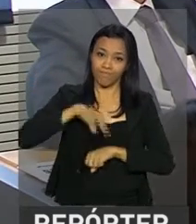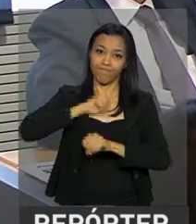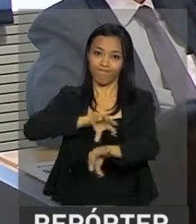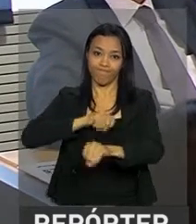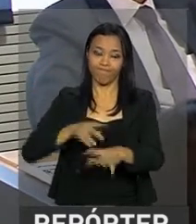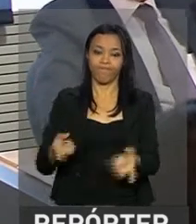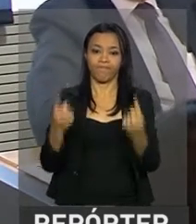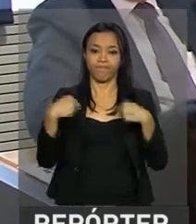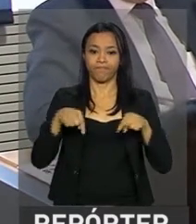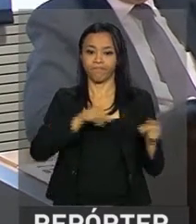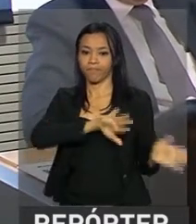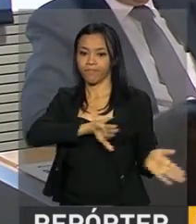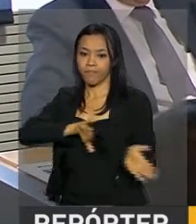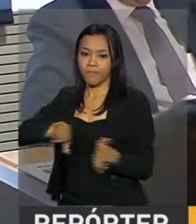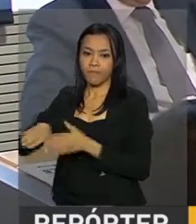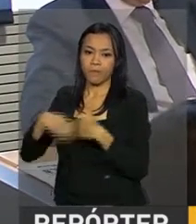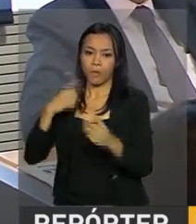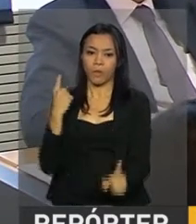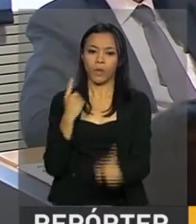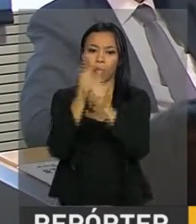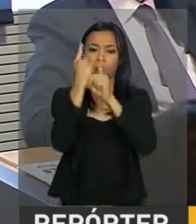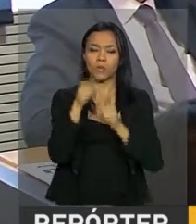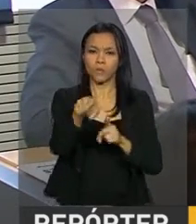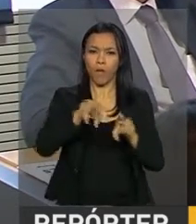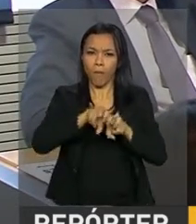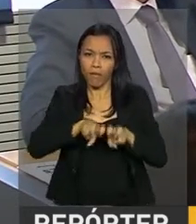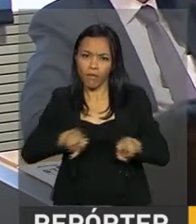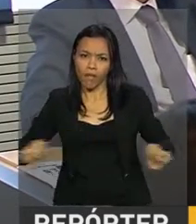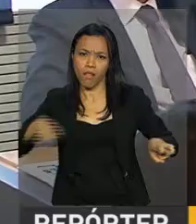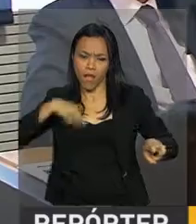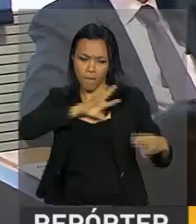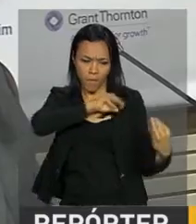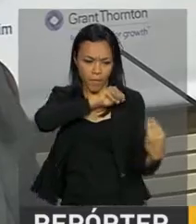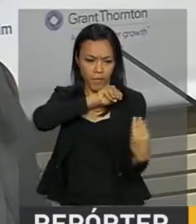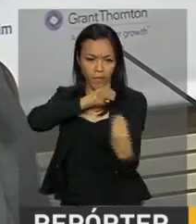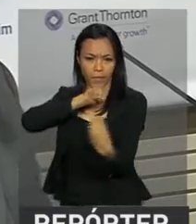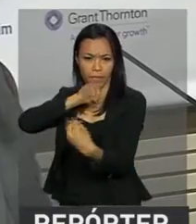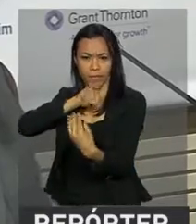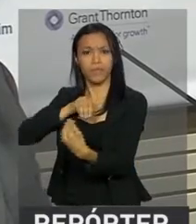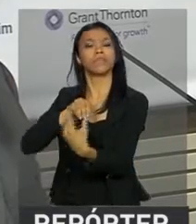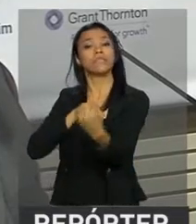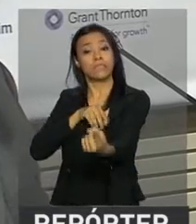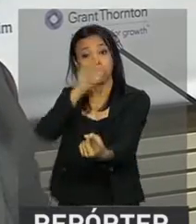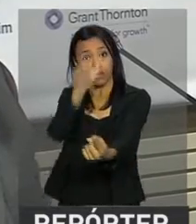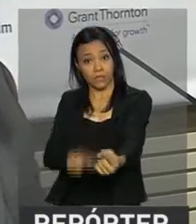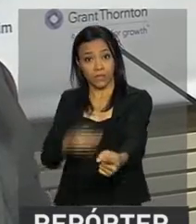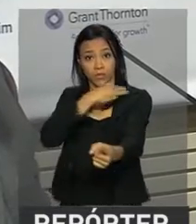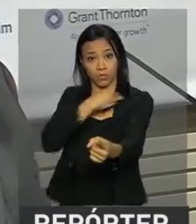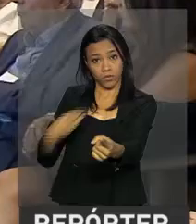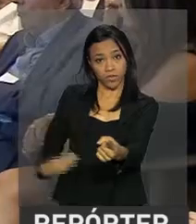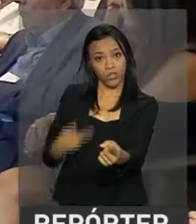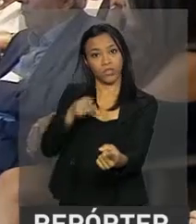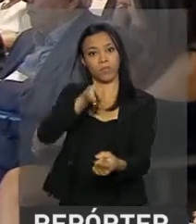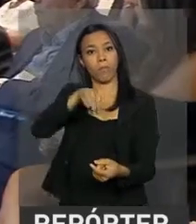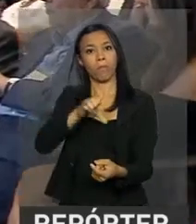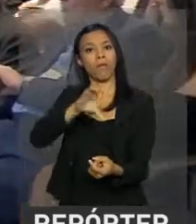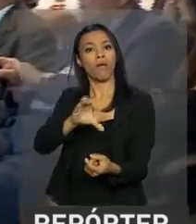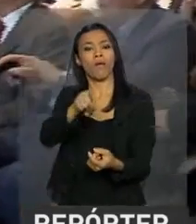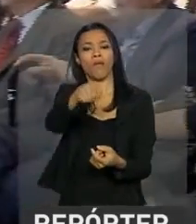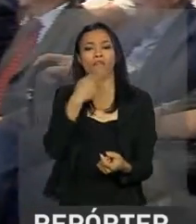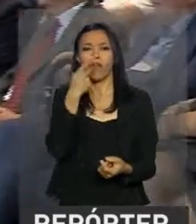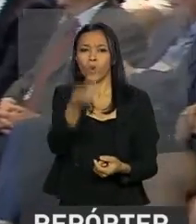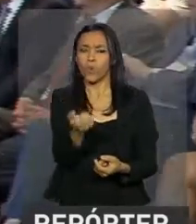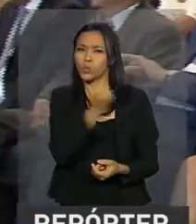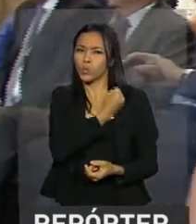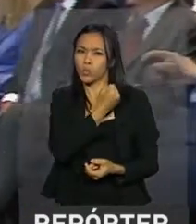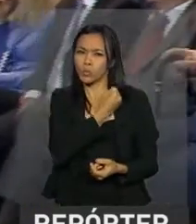Durante o encontro, foi discutida a urgência de mudanças no setor. O ministro da Educação, Mendonça Filho, disse que os